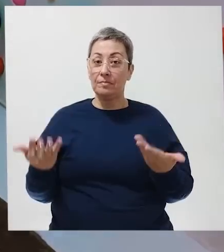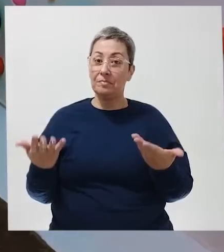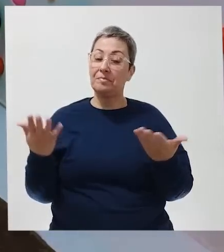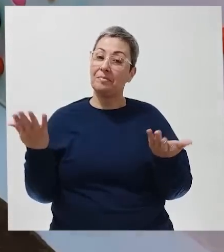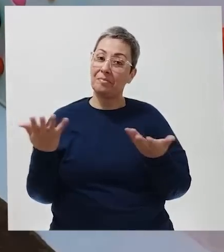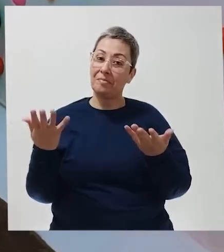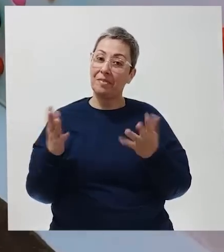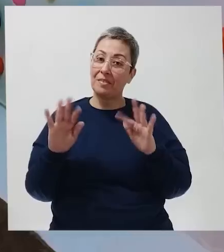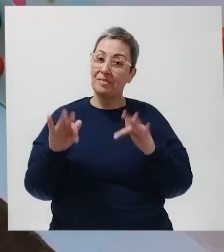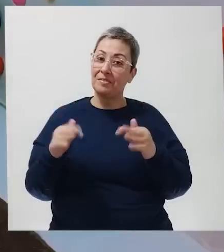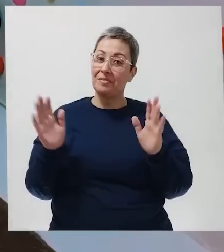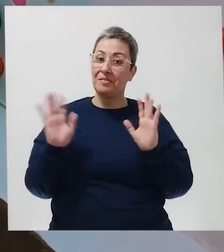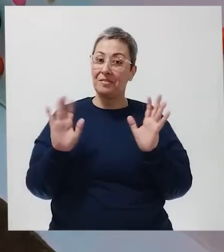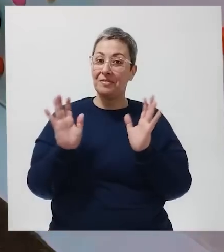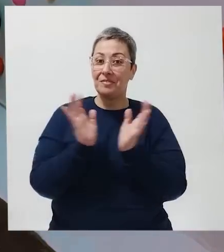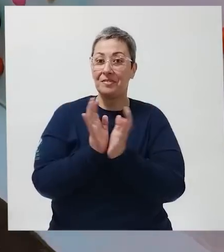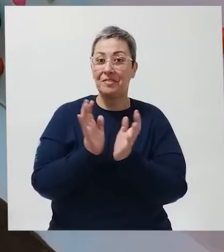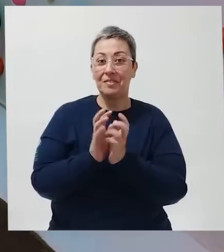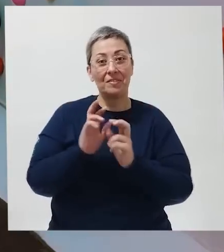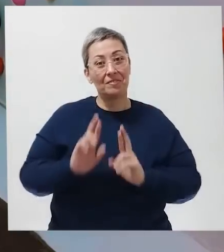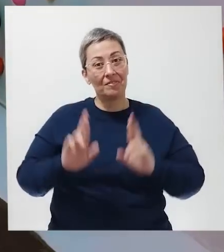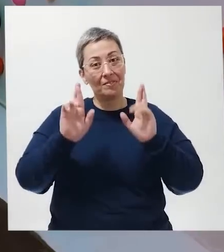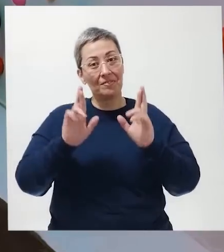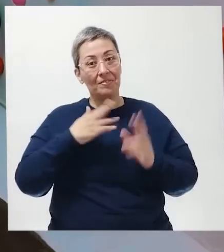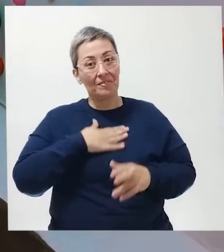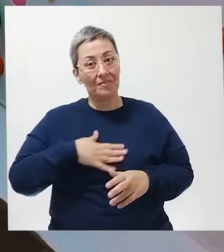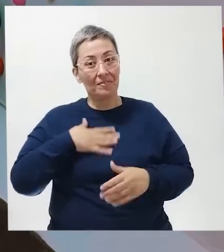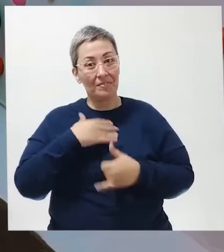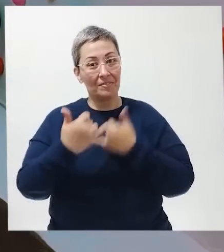Então é isso, pessoal. Espero que vocês tenham